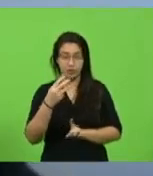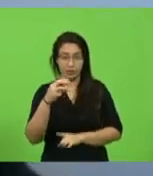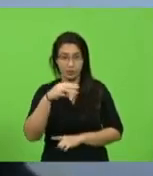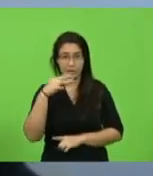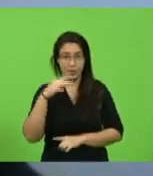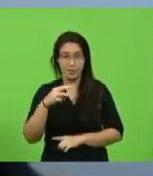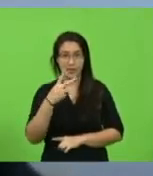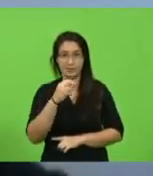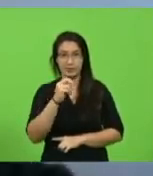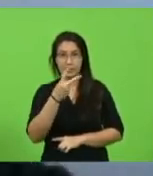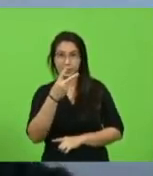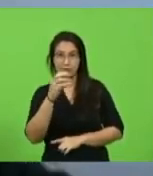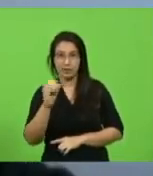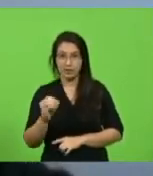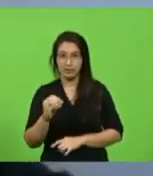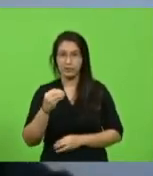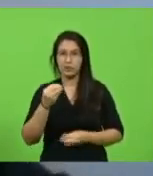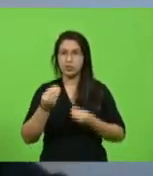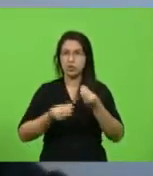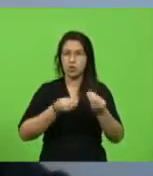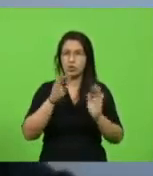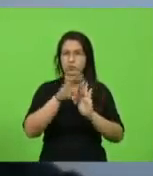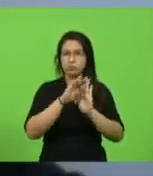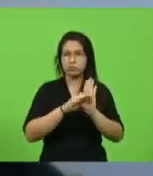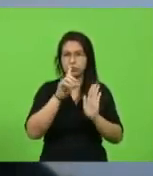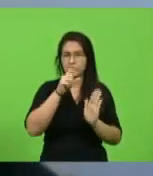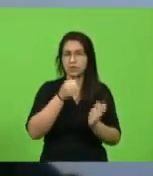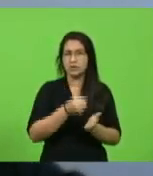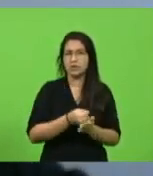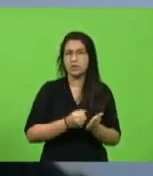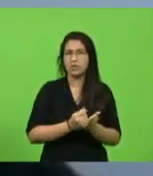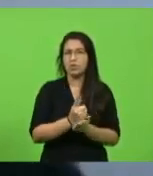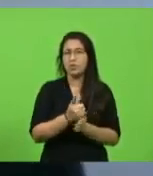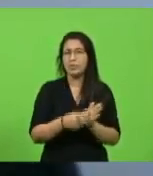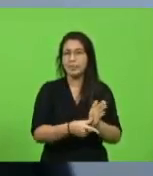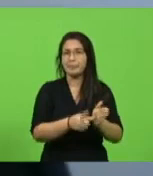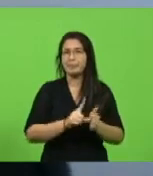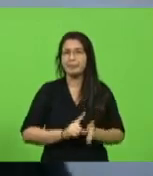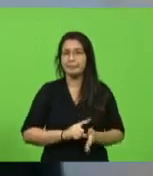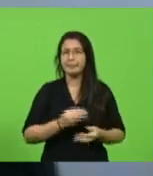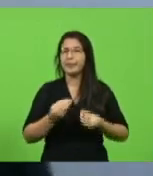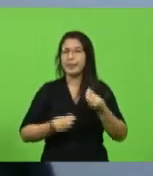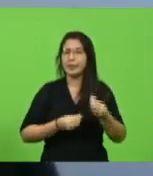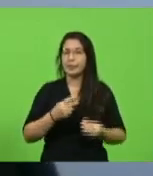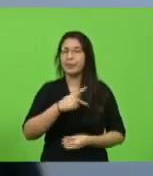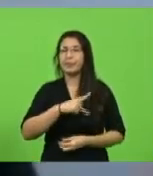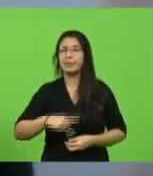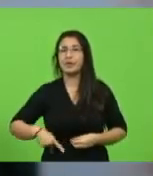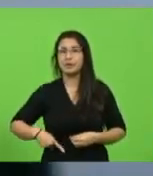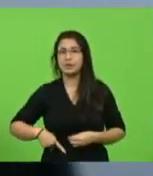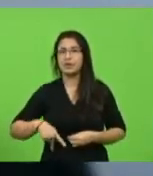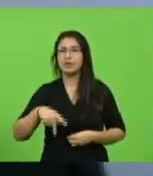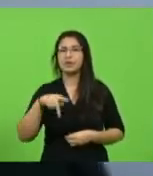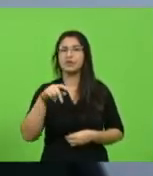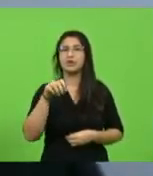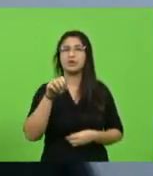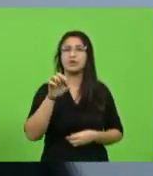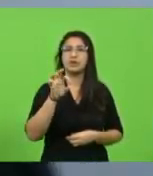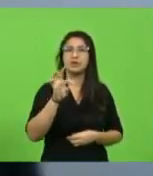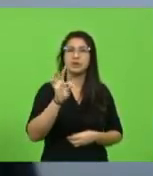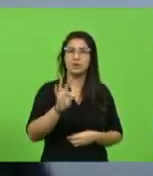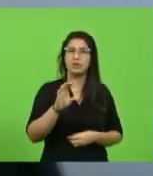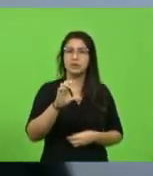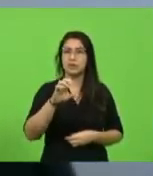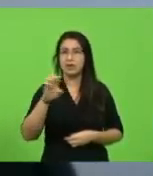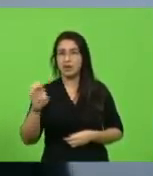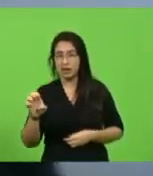necessárias para realizar a compra com pagamento antecipado, que o presidente do TCE lhe antecipou por telefone